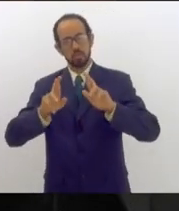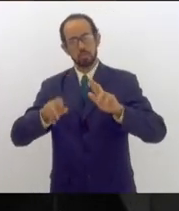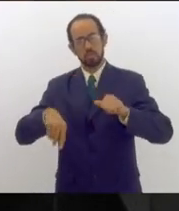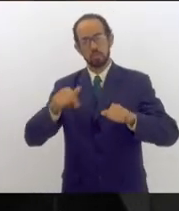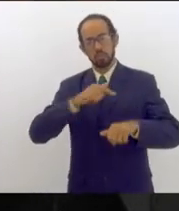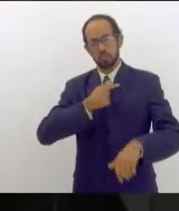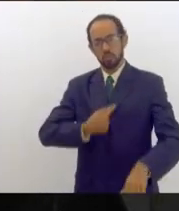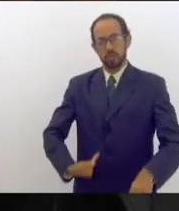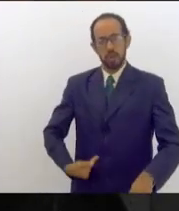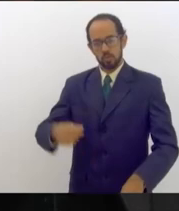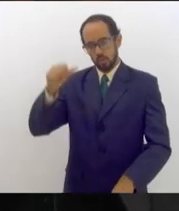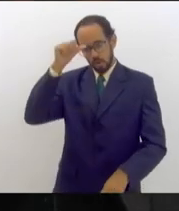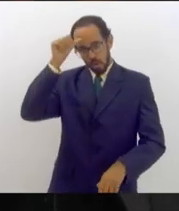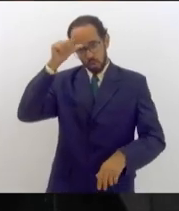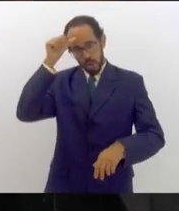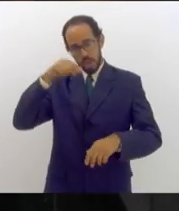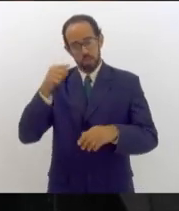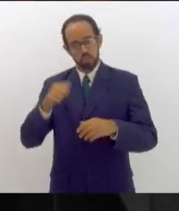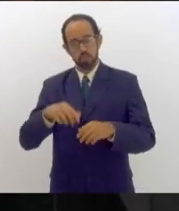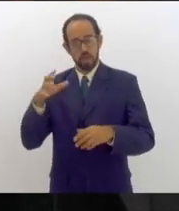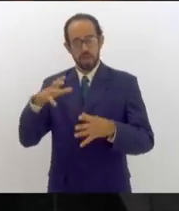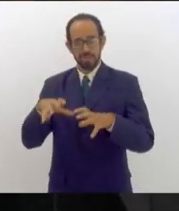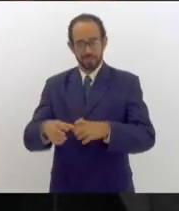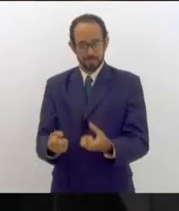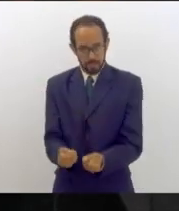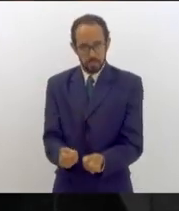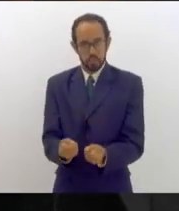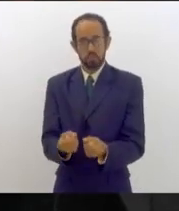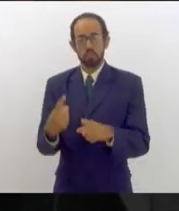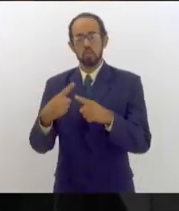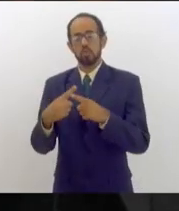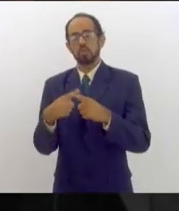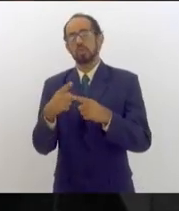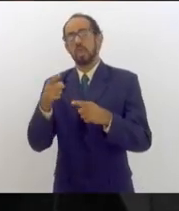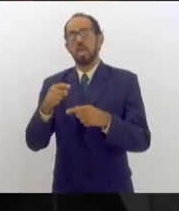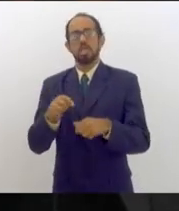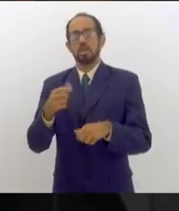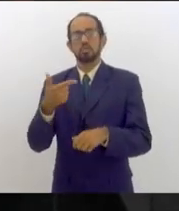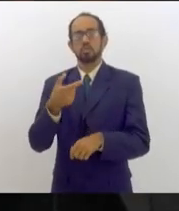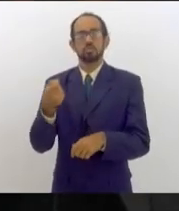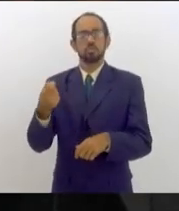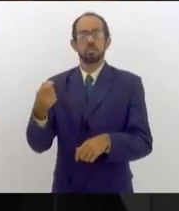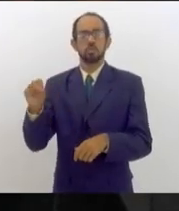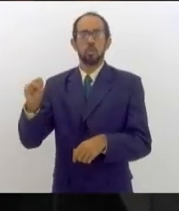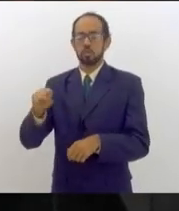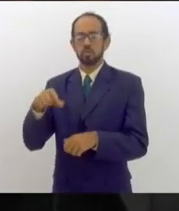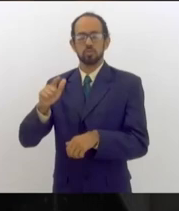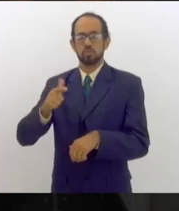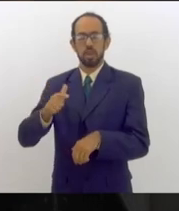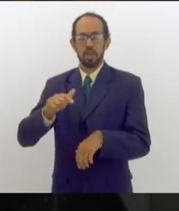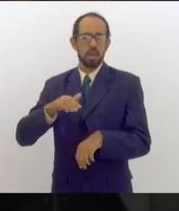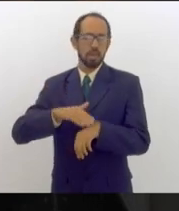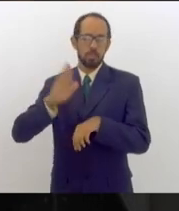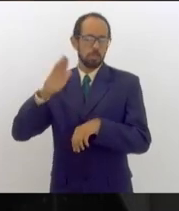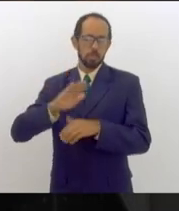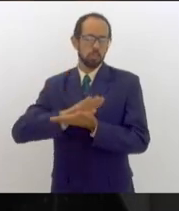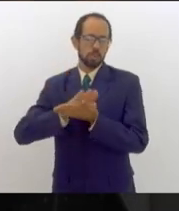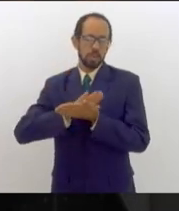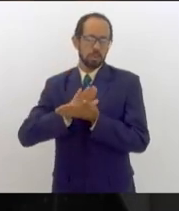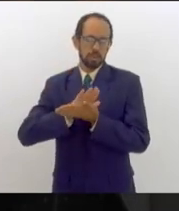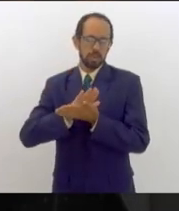dar uma prioridade porque desde 2008 não tem um aumento na cidade na capital onde mais